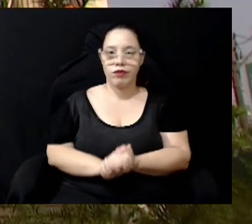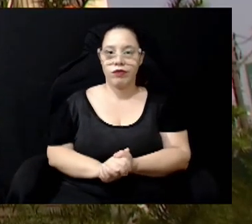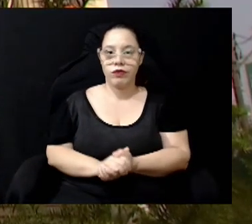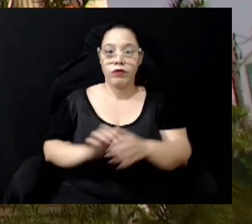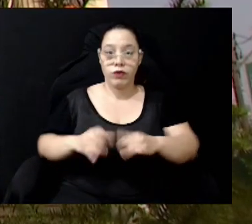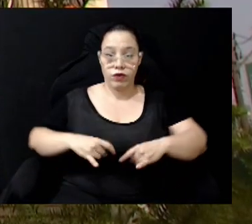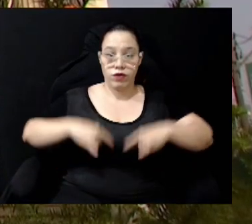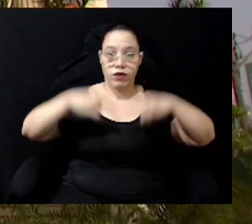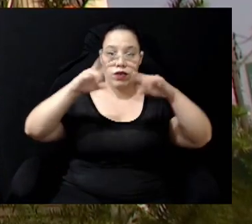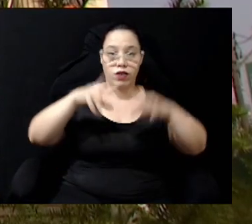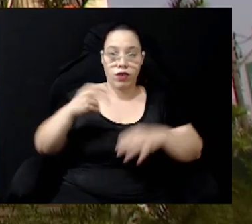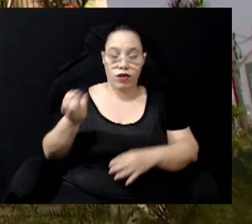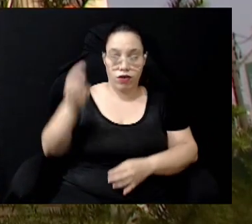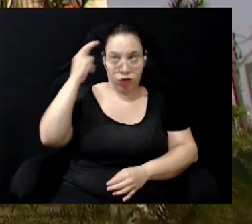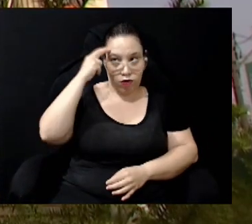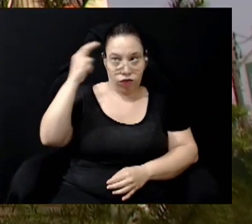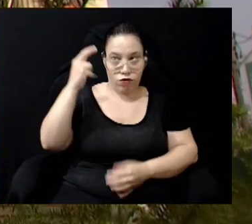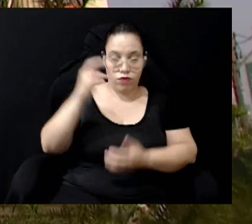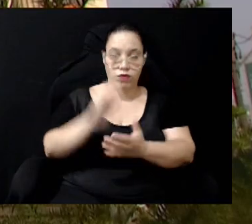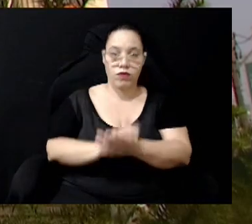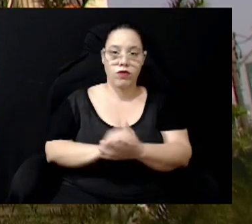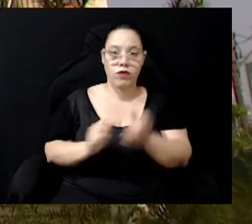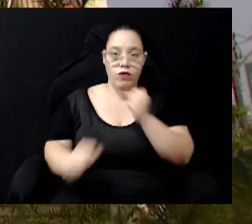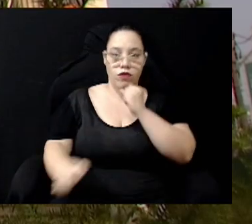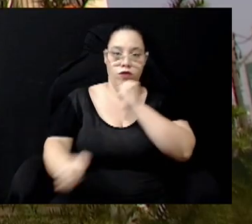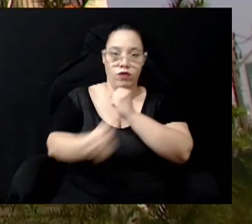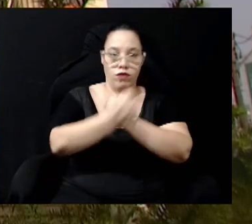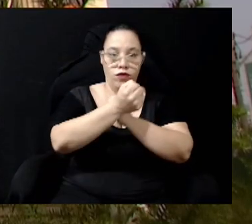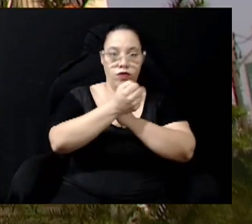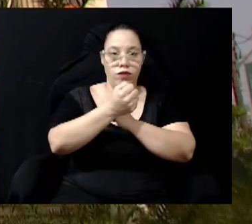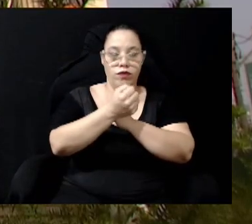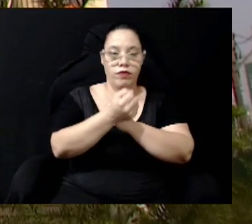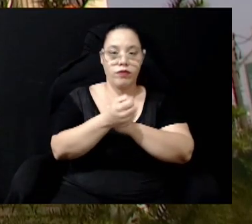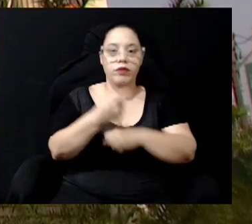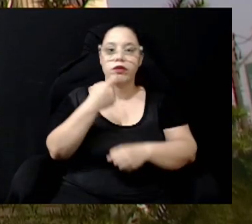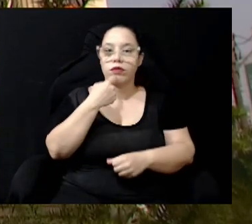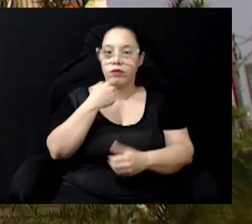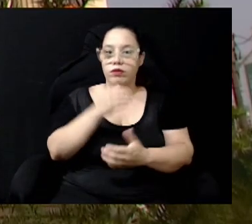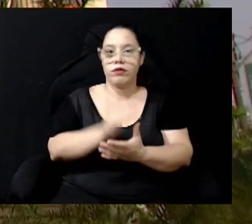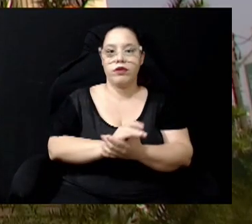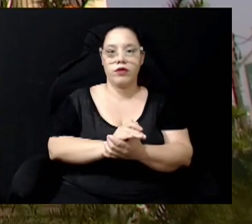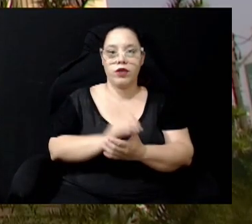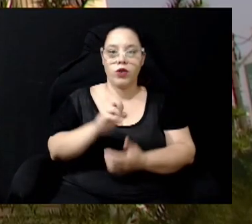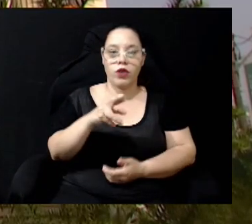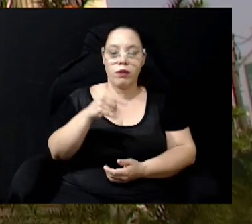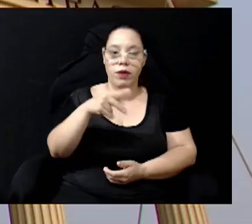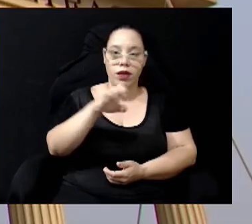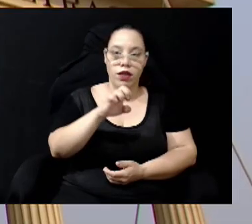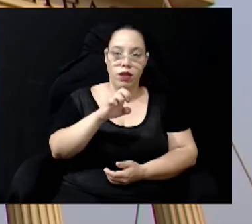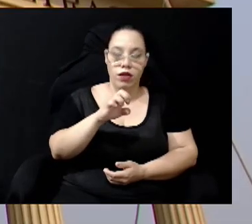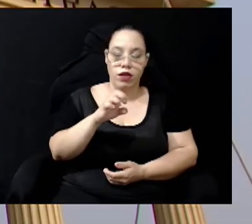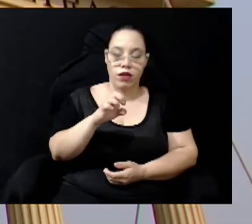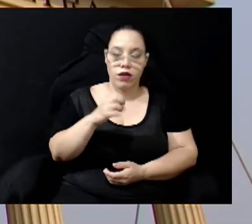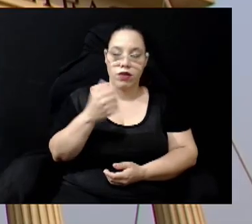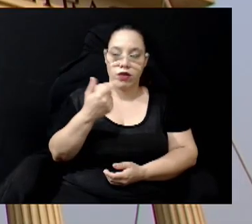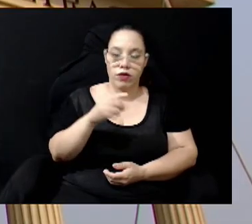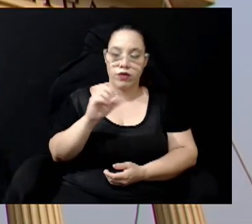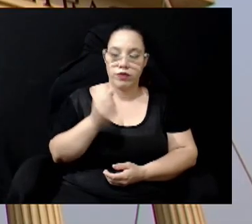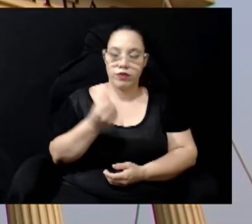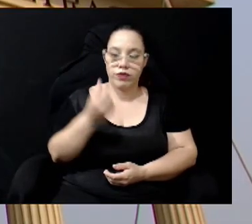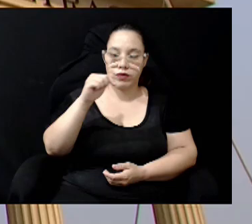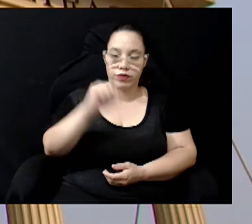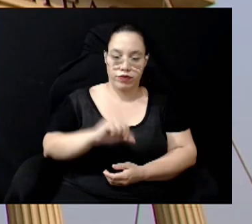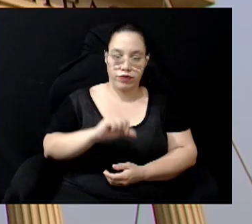pelo Conselho de Defesa do Patrimônio Cultural de Campinas, o CONDEPAC, em 2019, tem uma